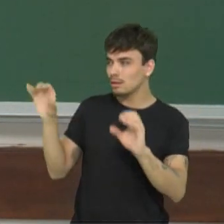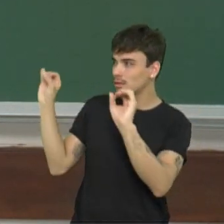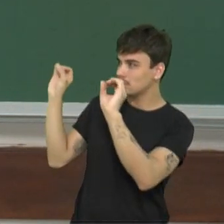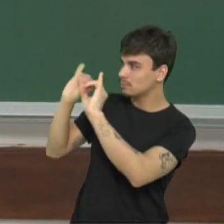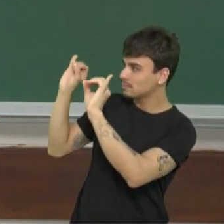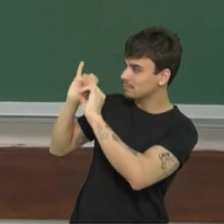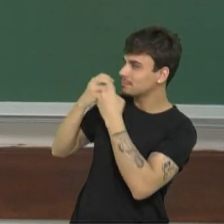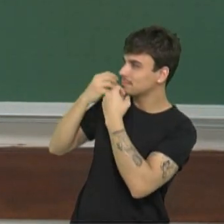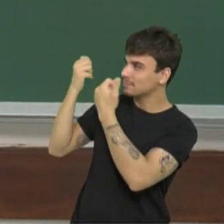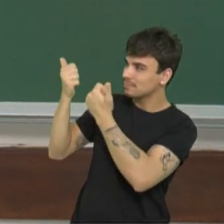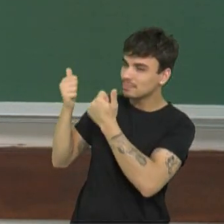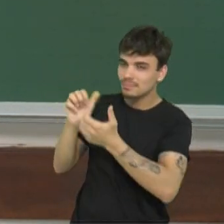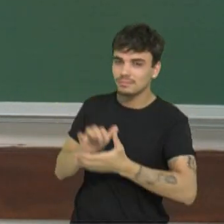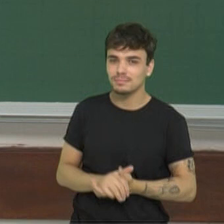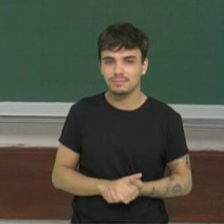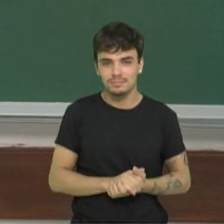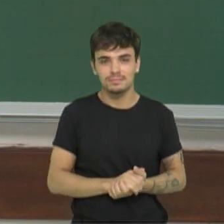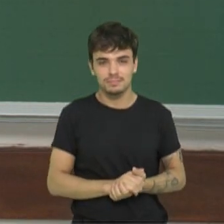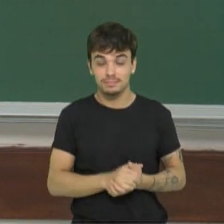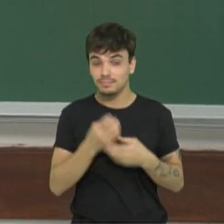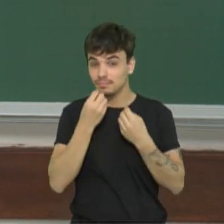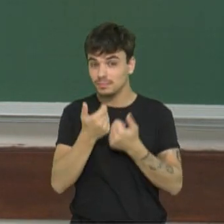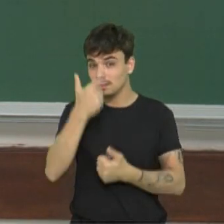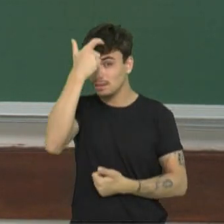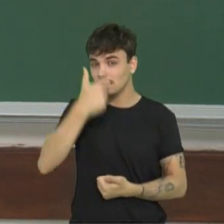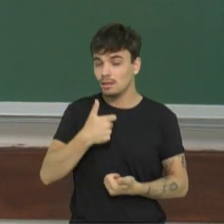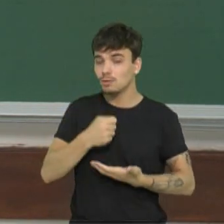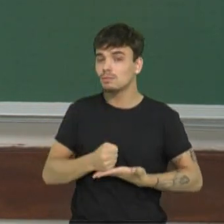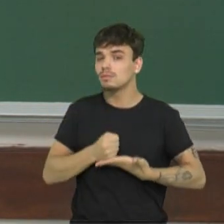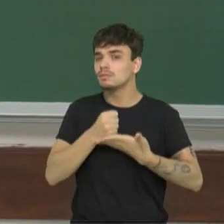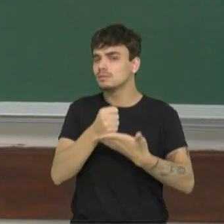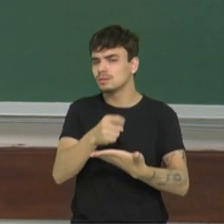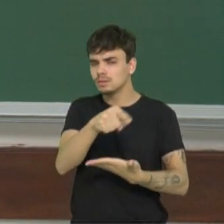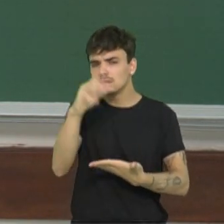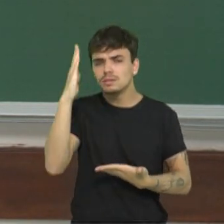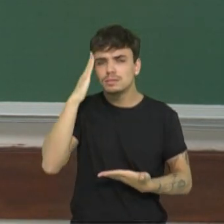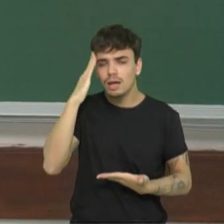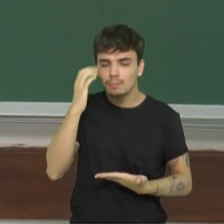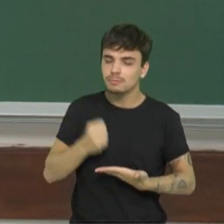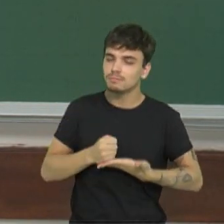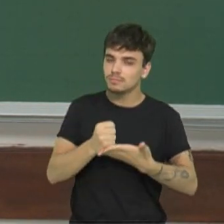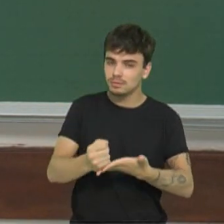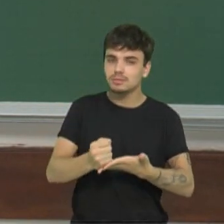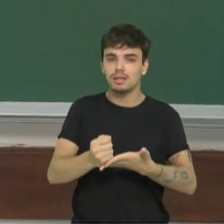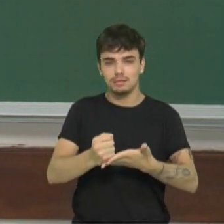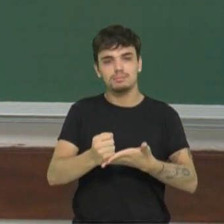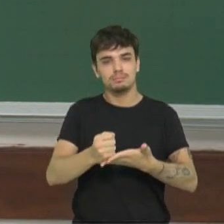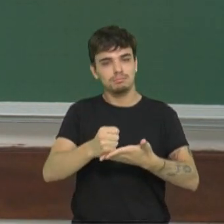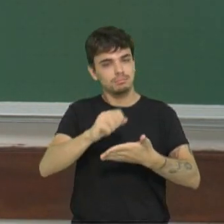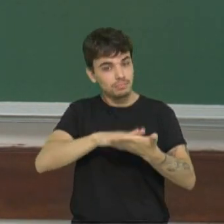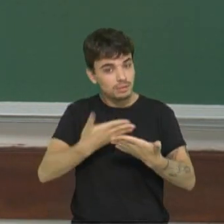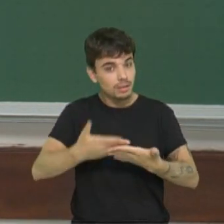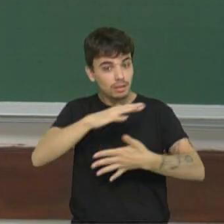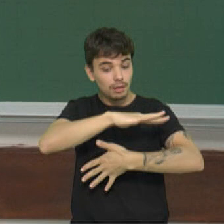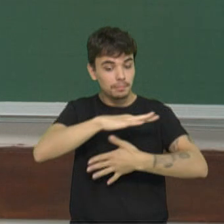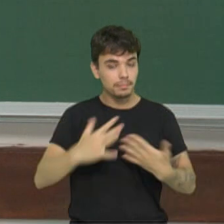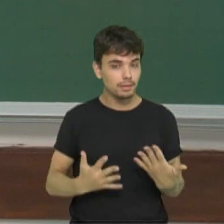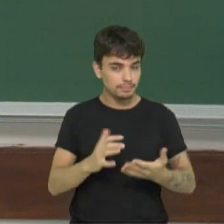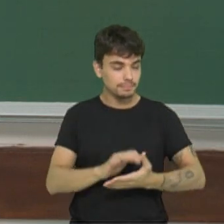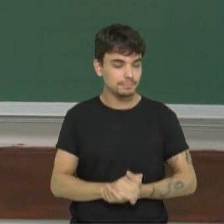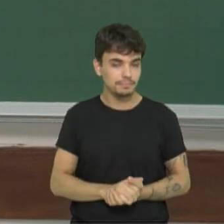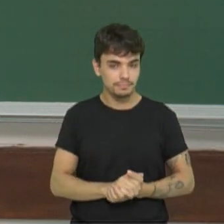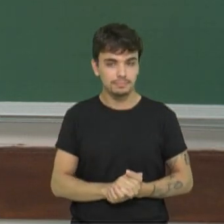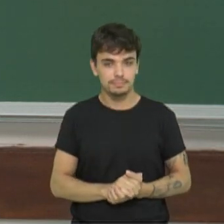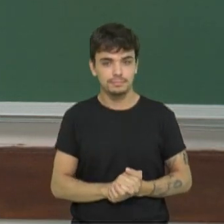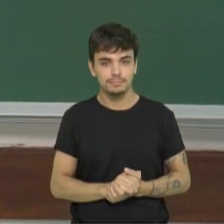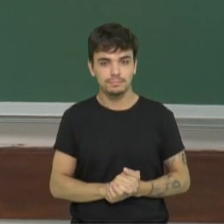para o Cadu. Oi, Cadu. Muito bem. O Cadu, como vocês já sabem, ele vai nos acompanhar interpretando a nossa aula